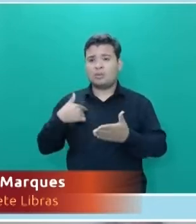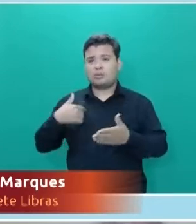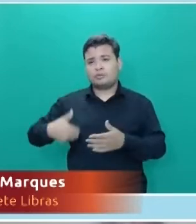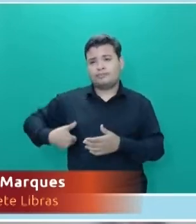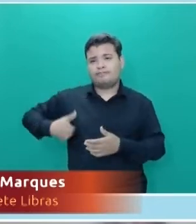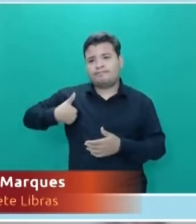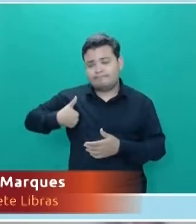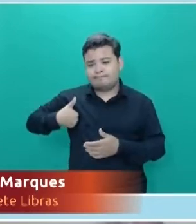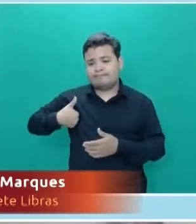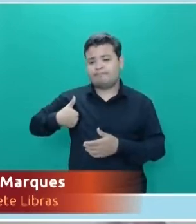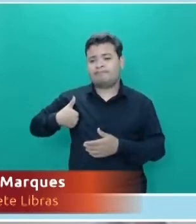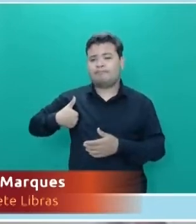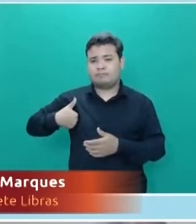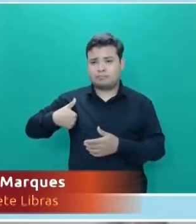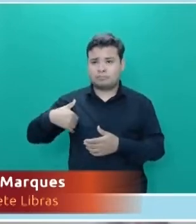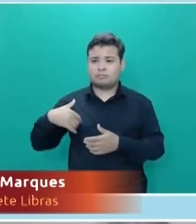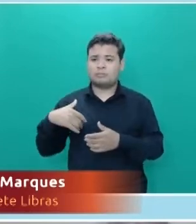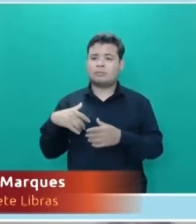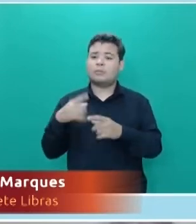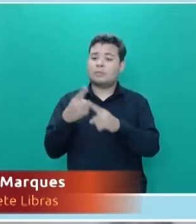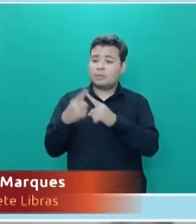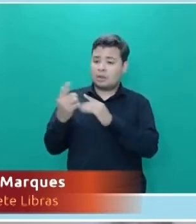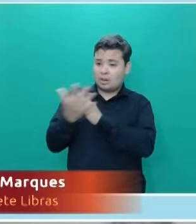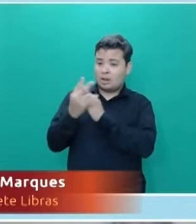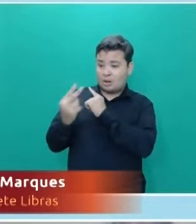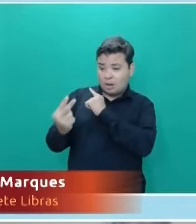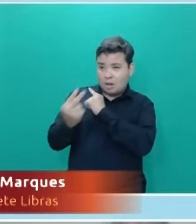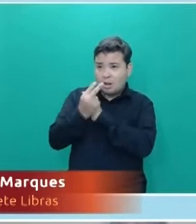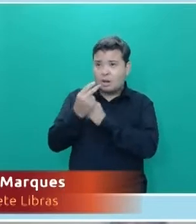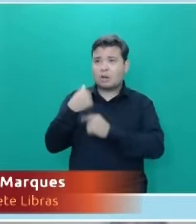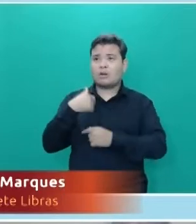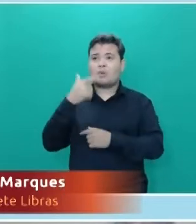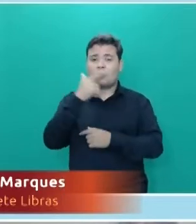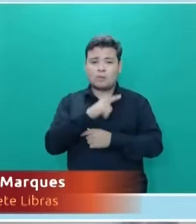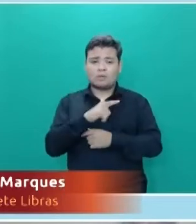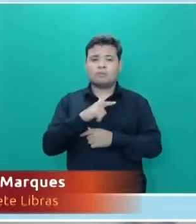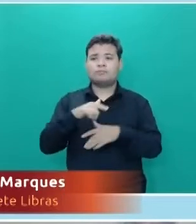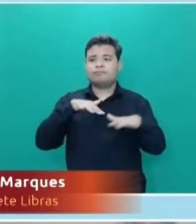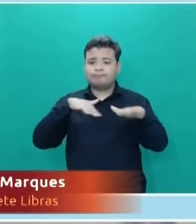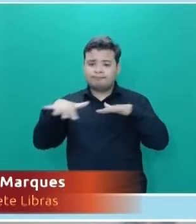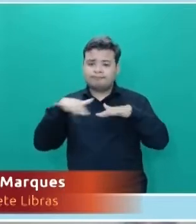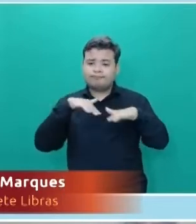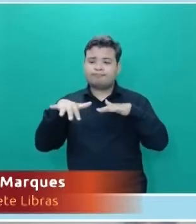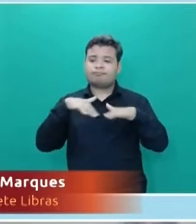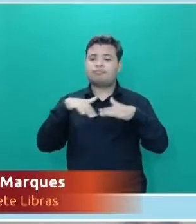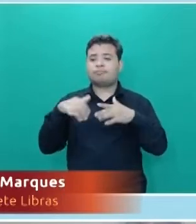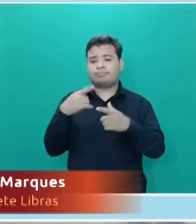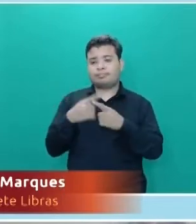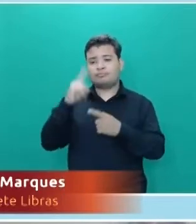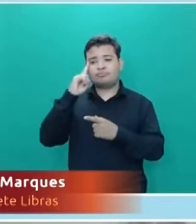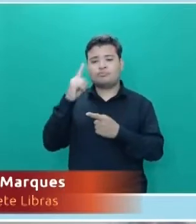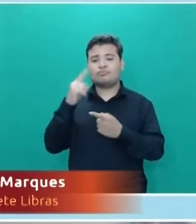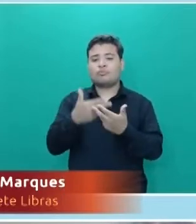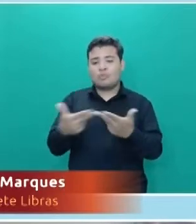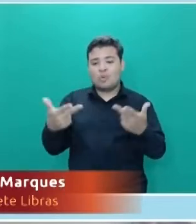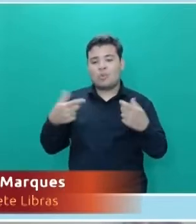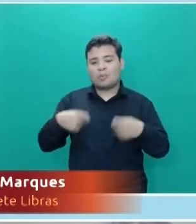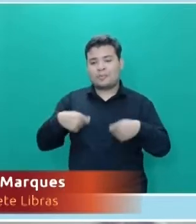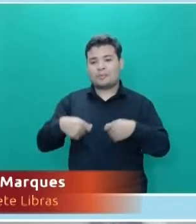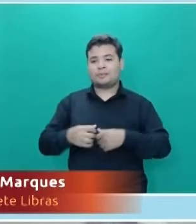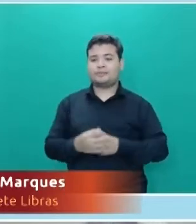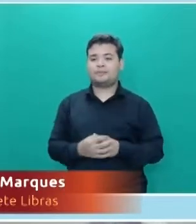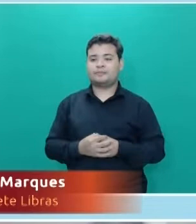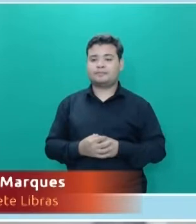que garante que eu tenha mobilidade frente às rotinas diárias.